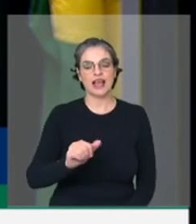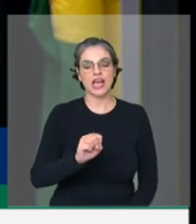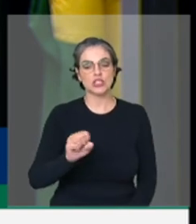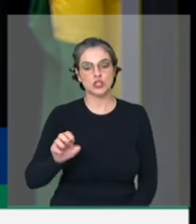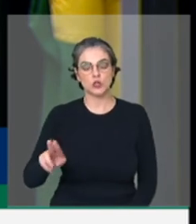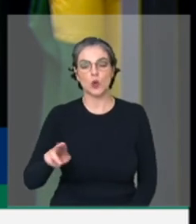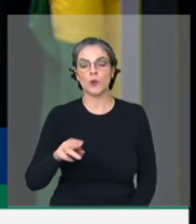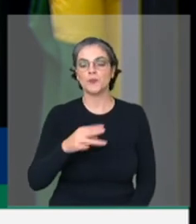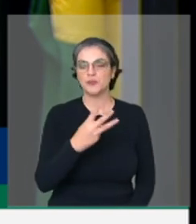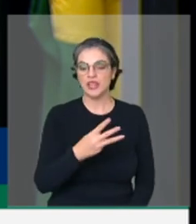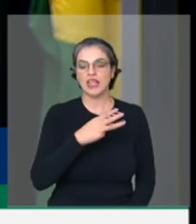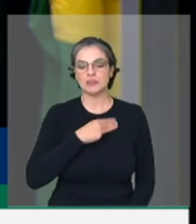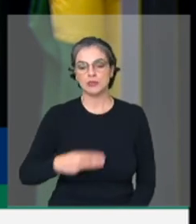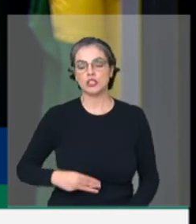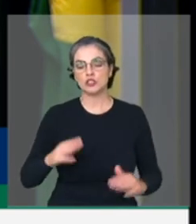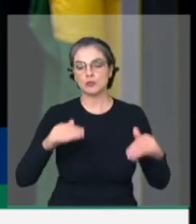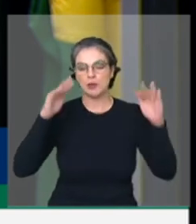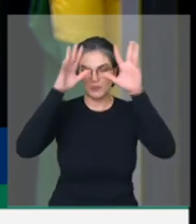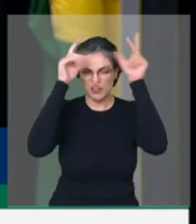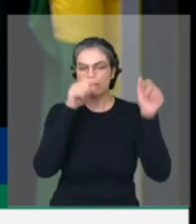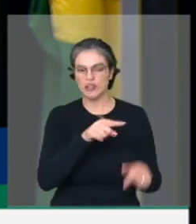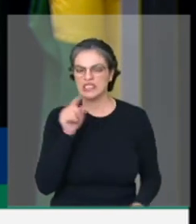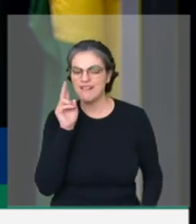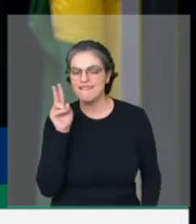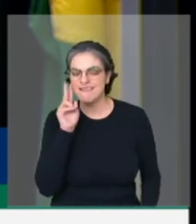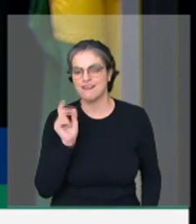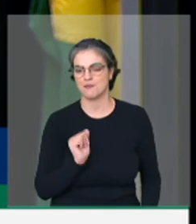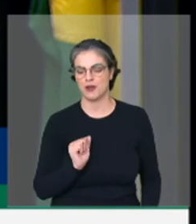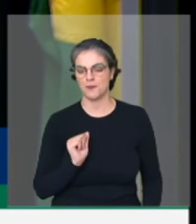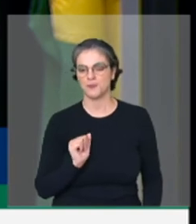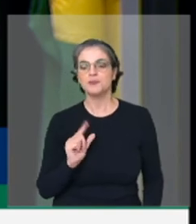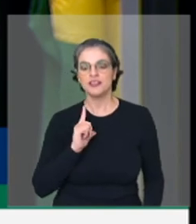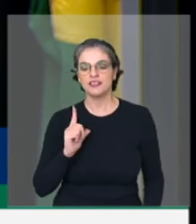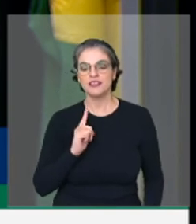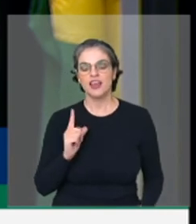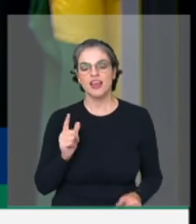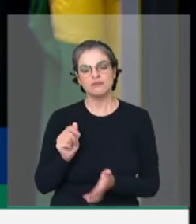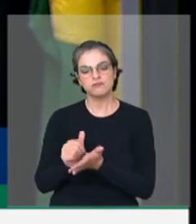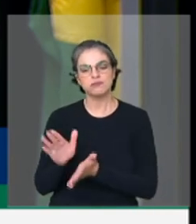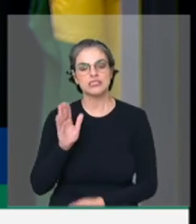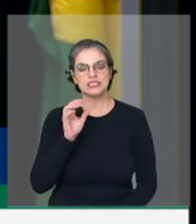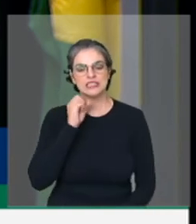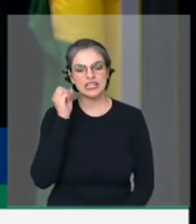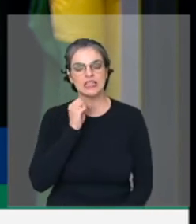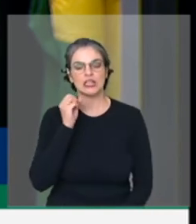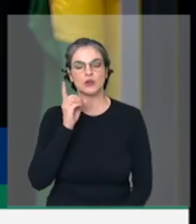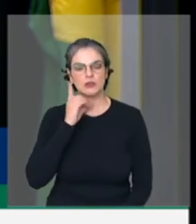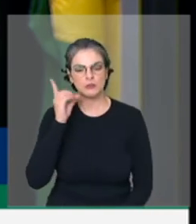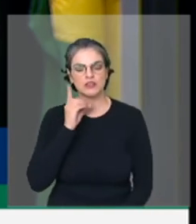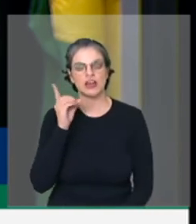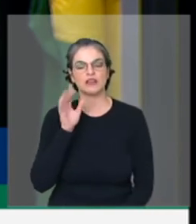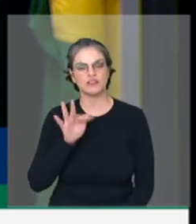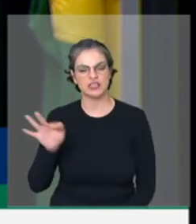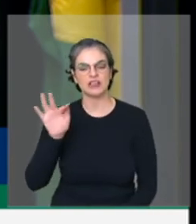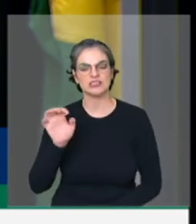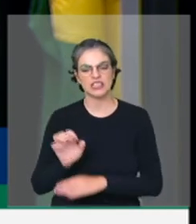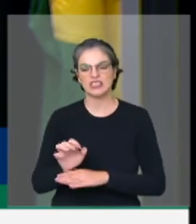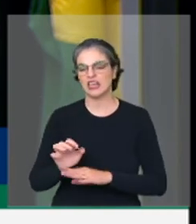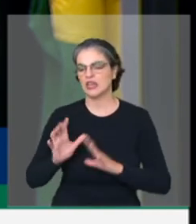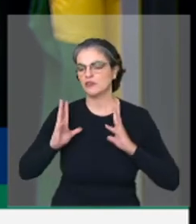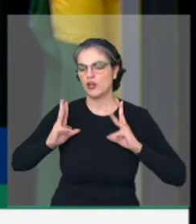da Suprema Corte. Você lembra? Caçou senadores, deputados federais e estaduais. Foi uma